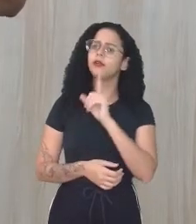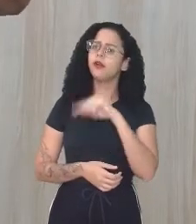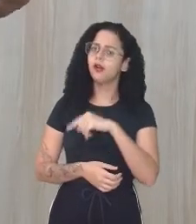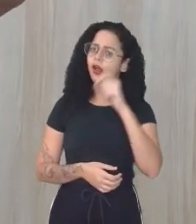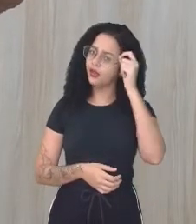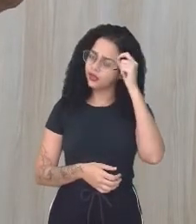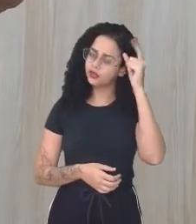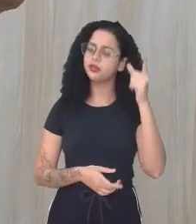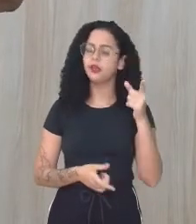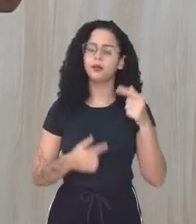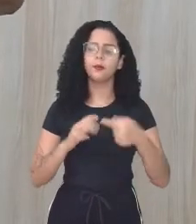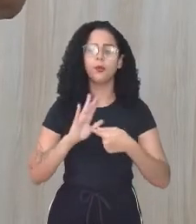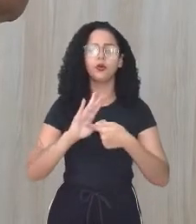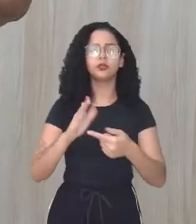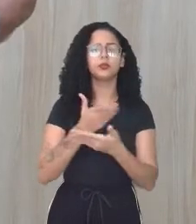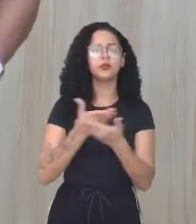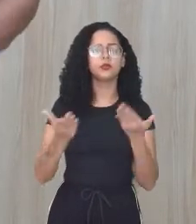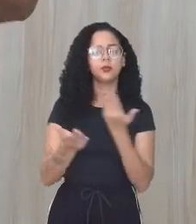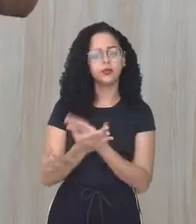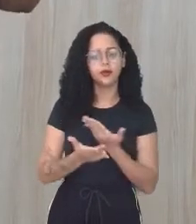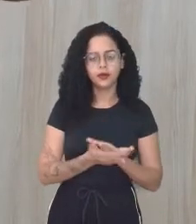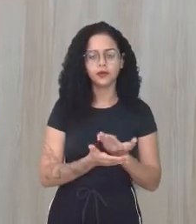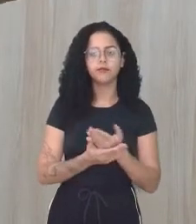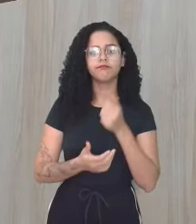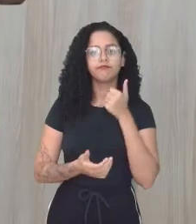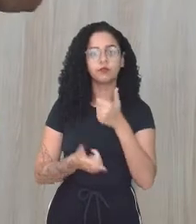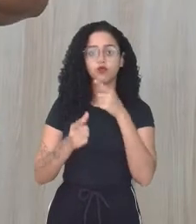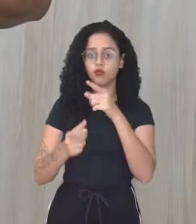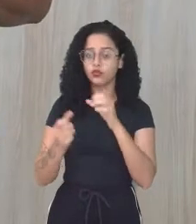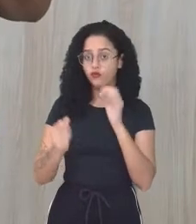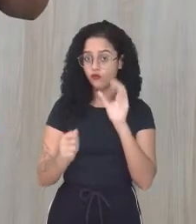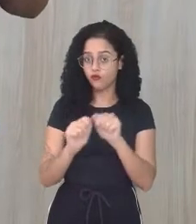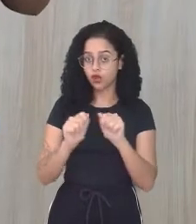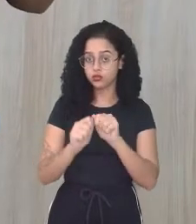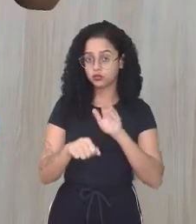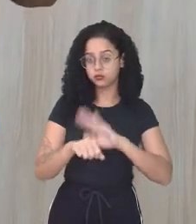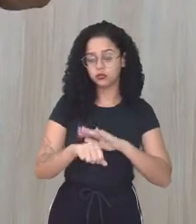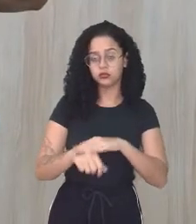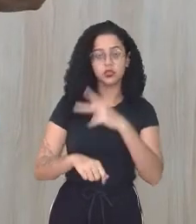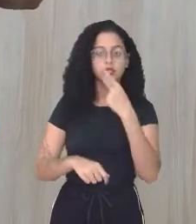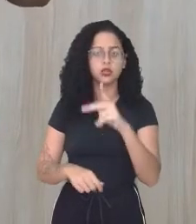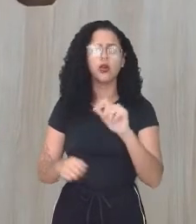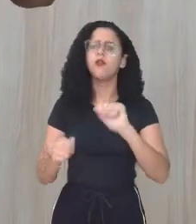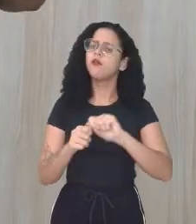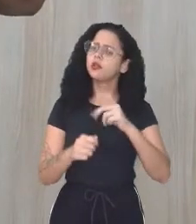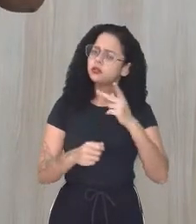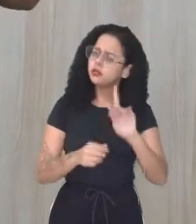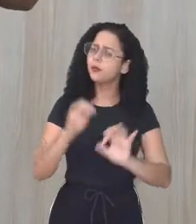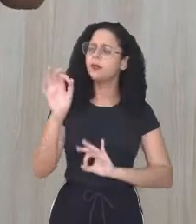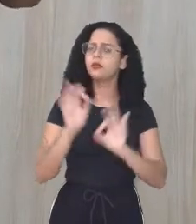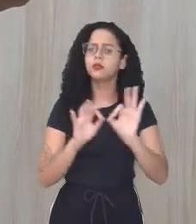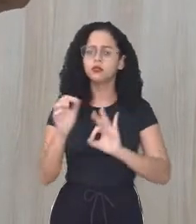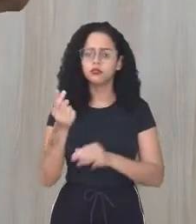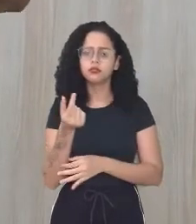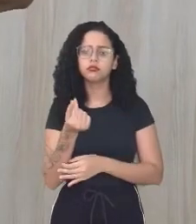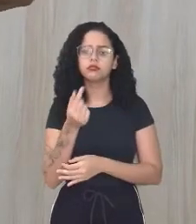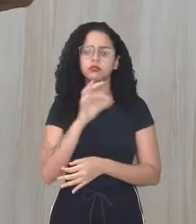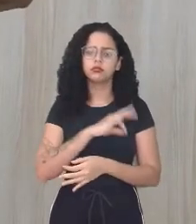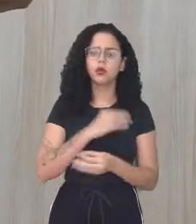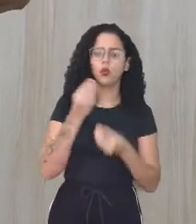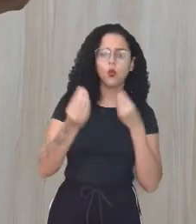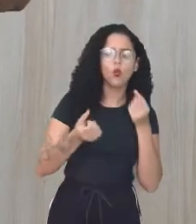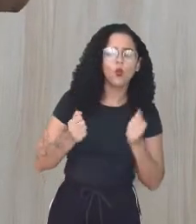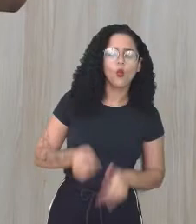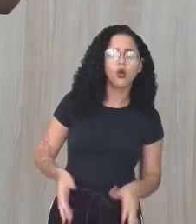a ideia dessa aula, tá? Você construir o seu. Faça aí o seu planejamento, o seu orçamento,